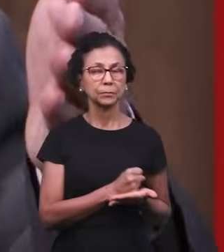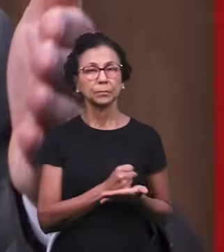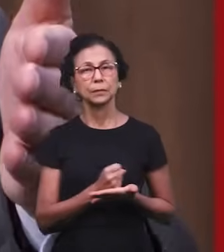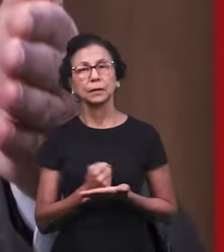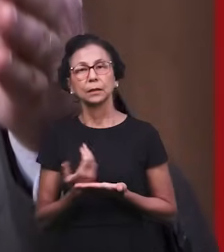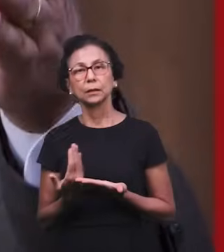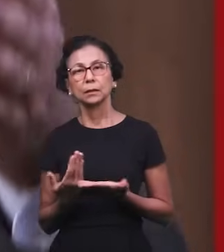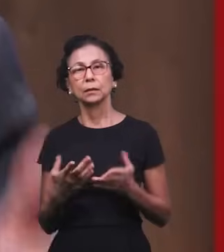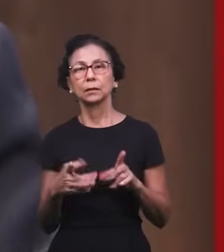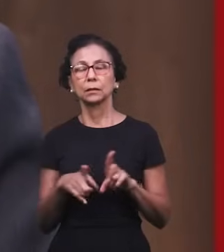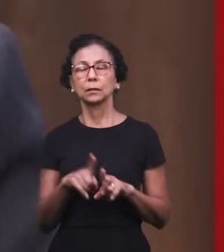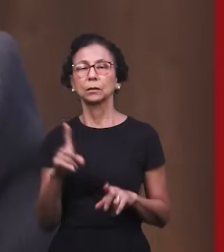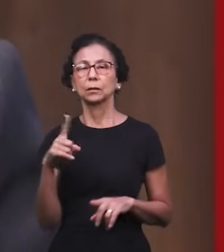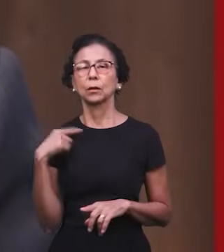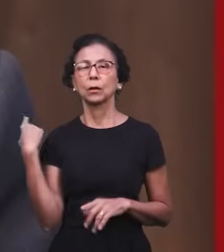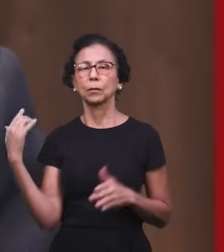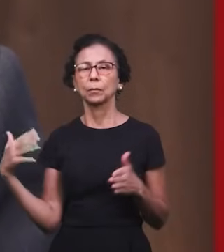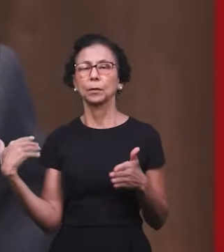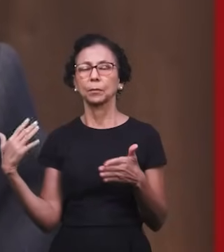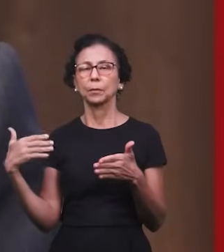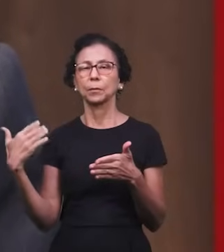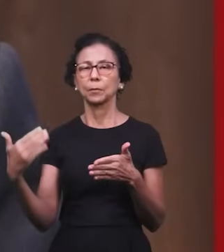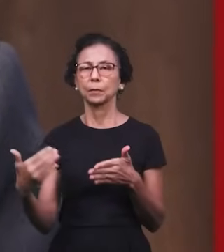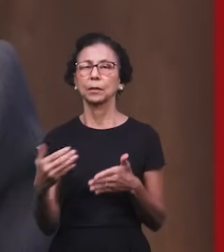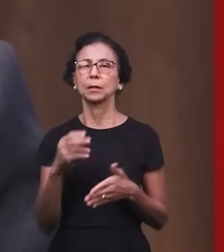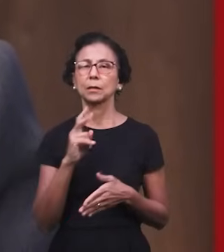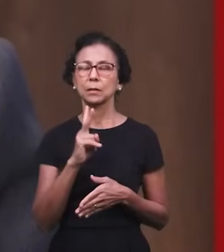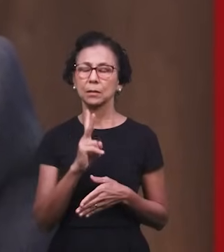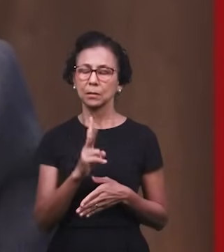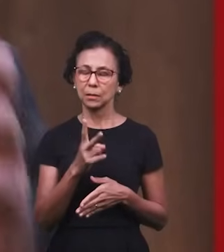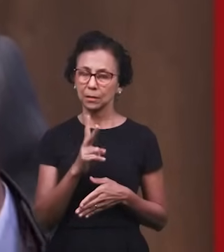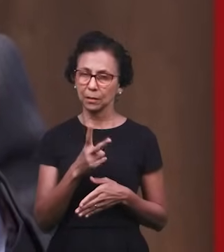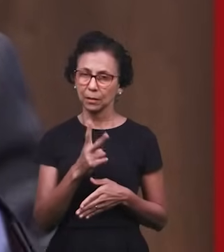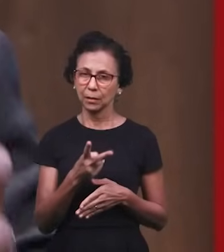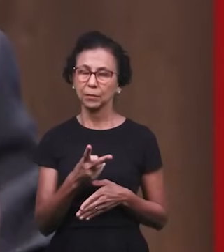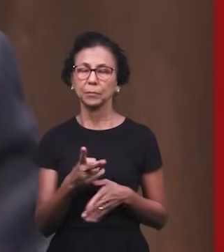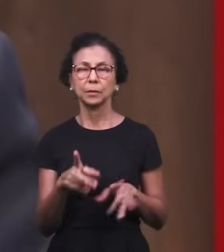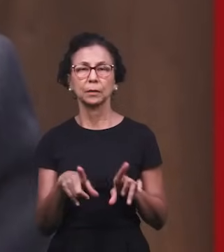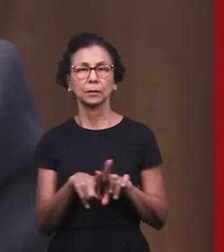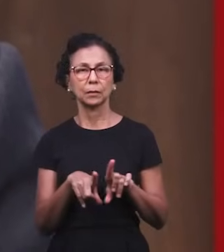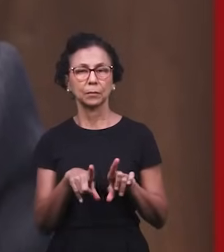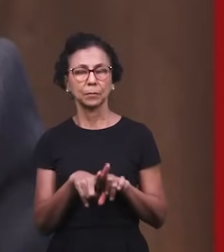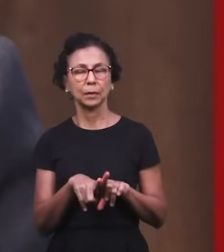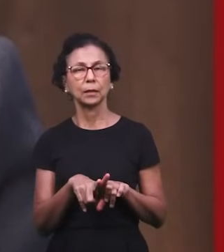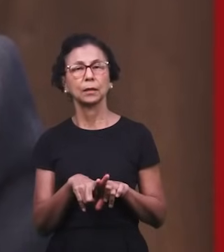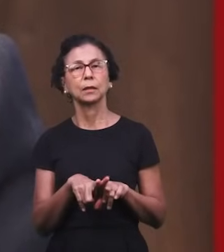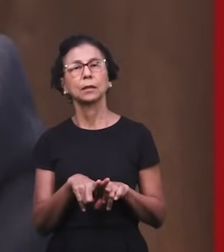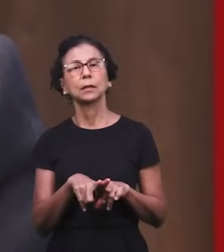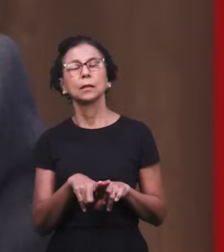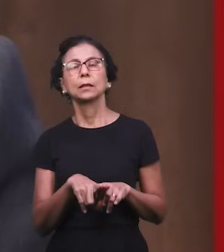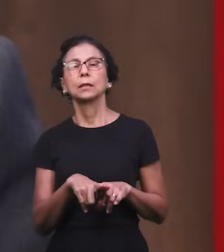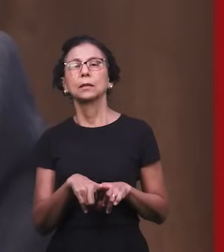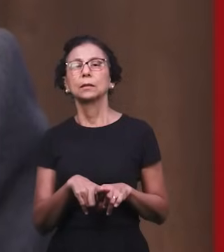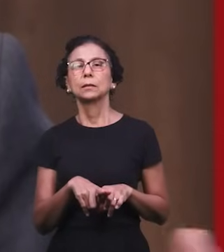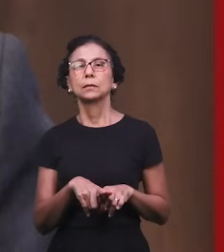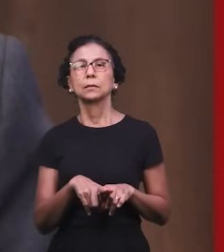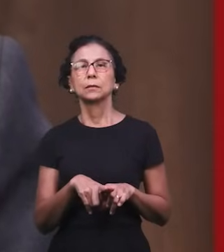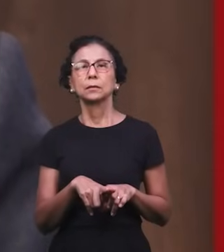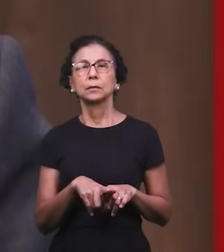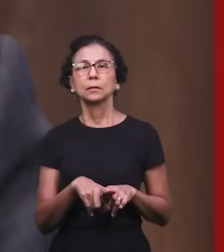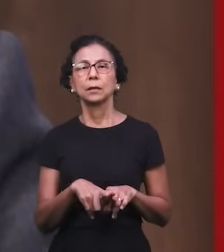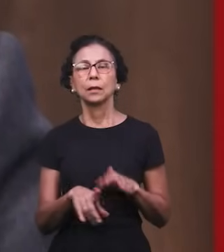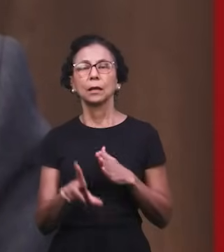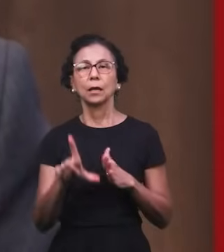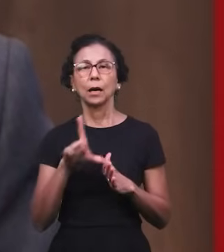Trombetas, na mensagem central do Trombetas, né, é o arrebatamento da igreja, né? Várias